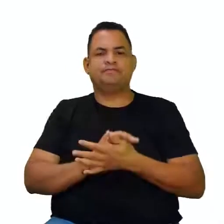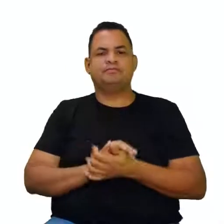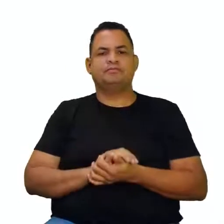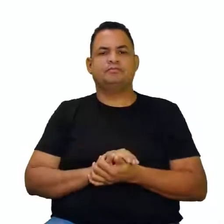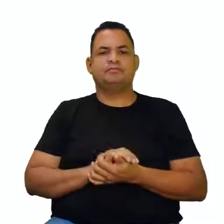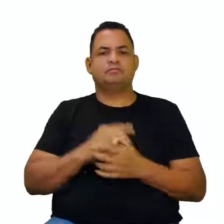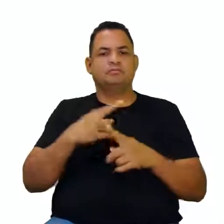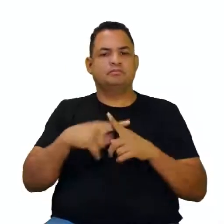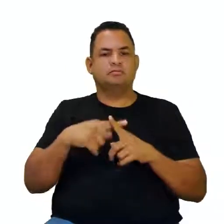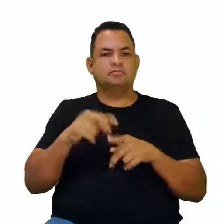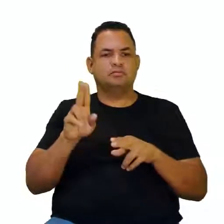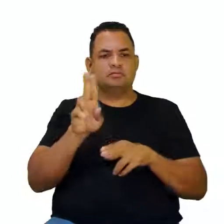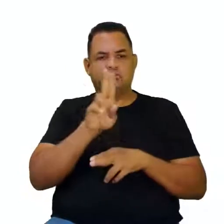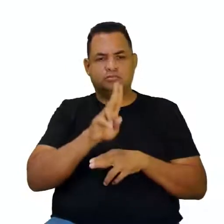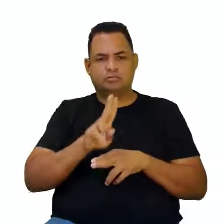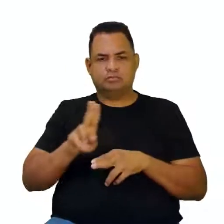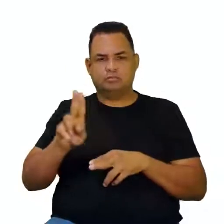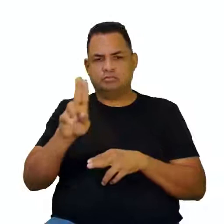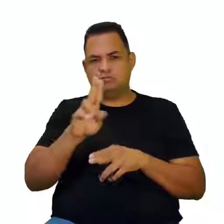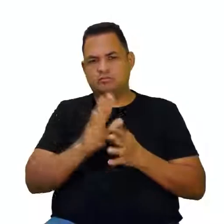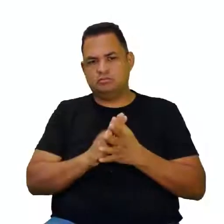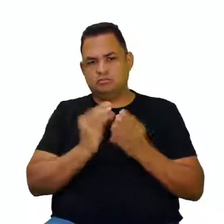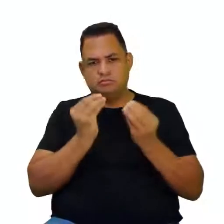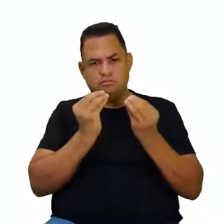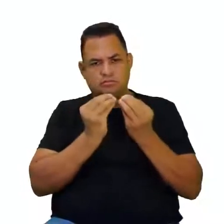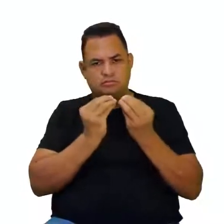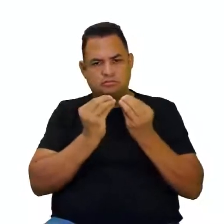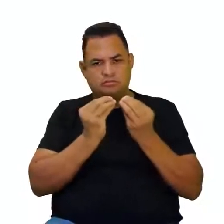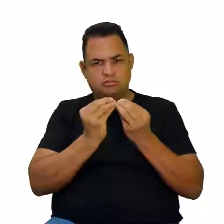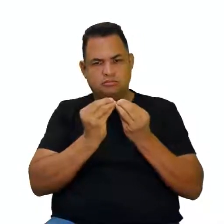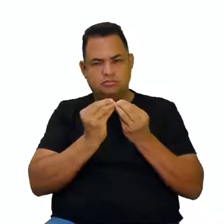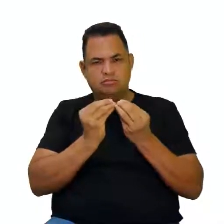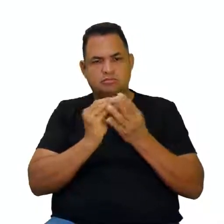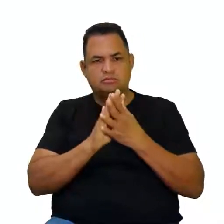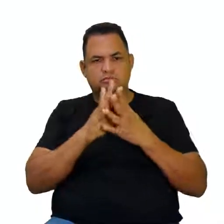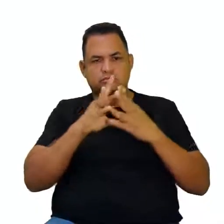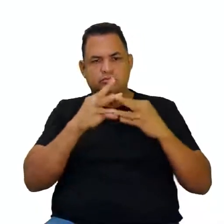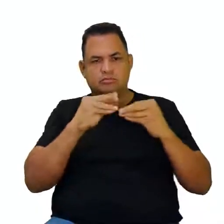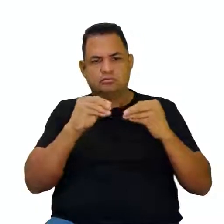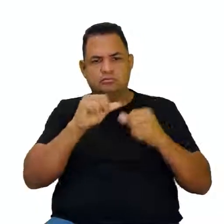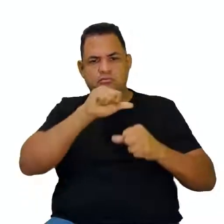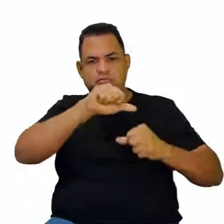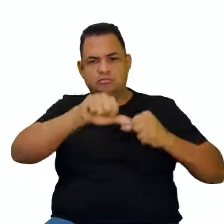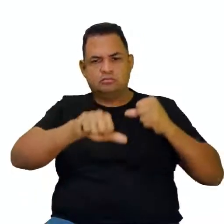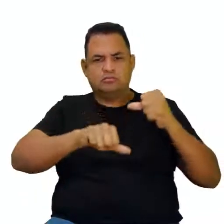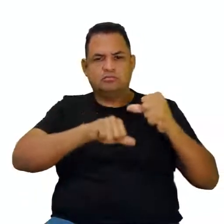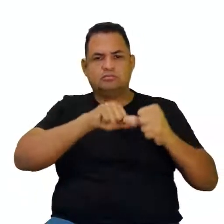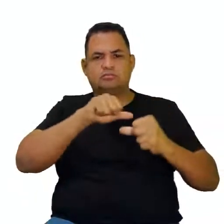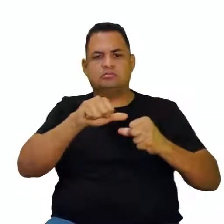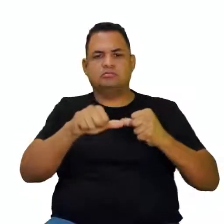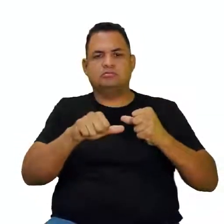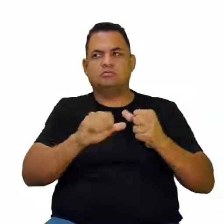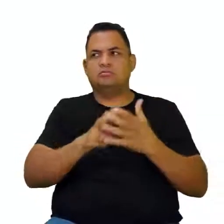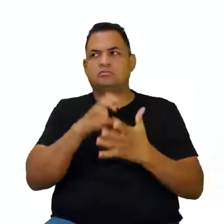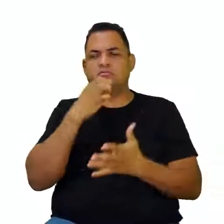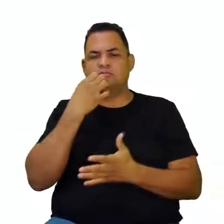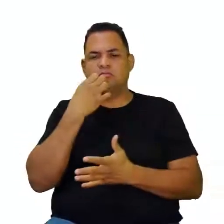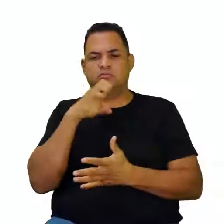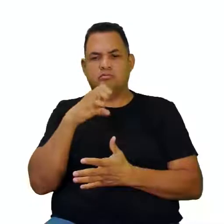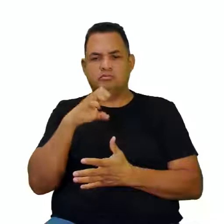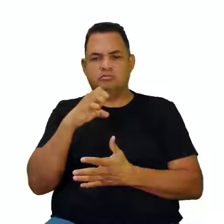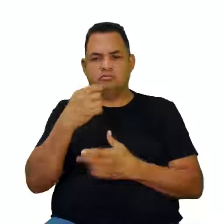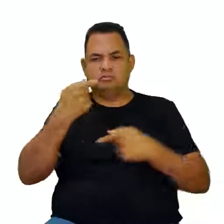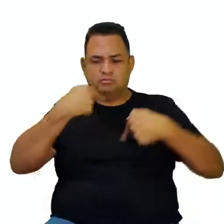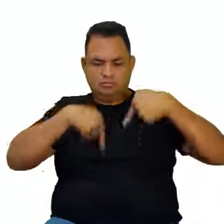hidrocarbonetos, pois utilizam essas moléculas como substratos para transformação